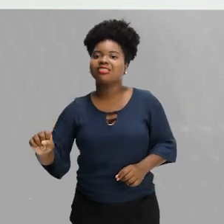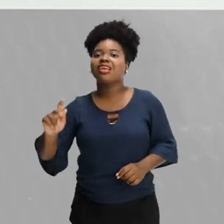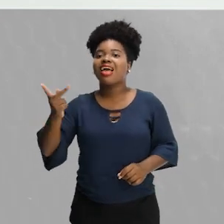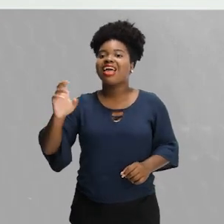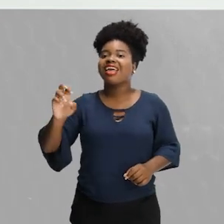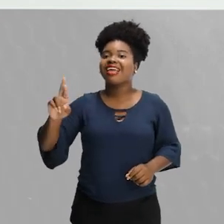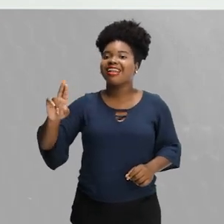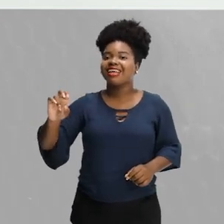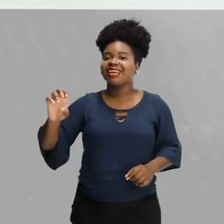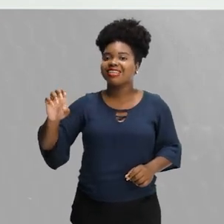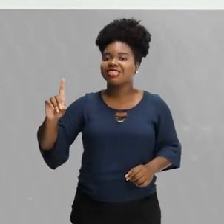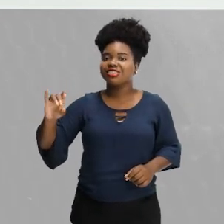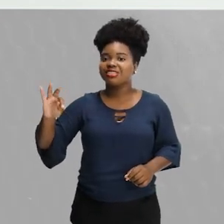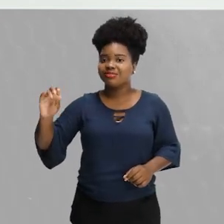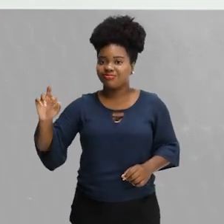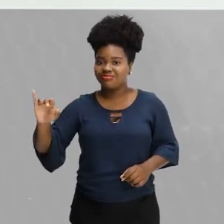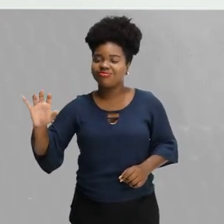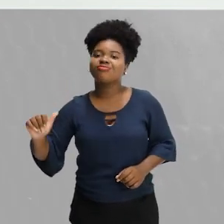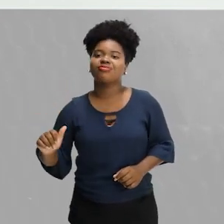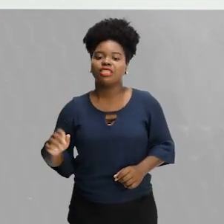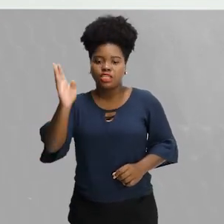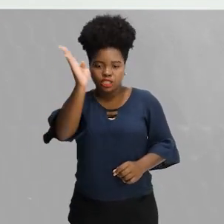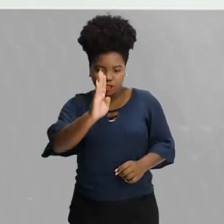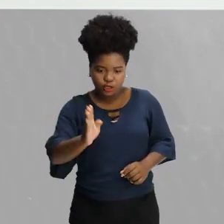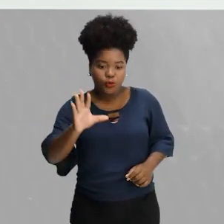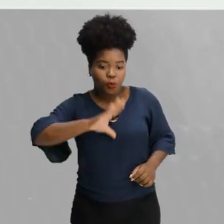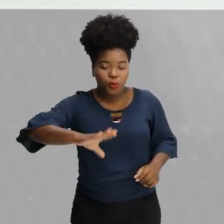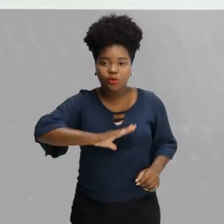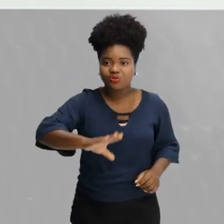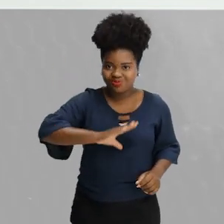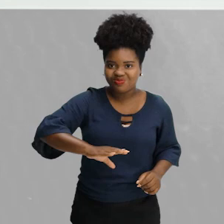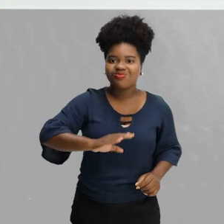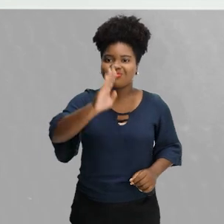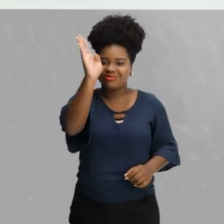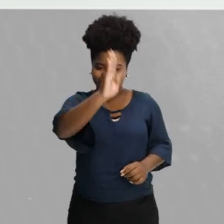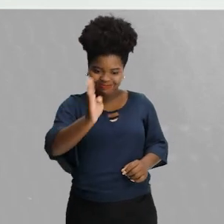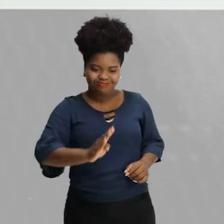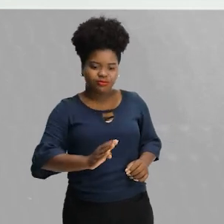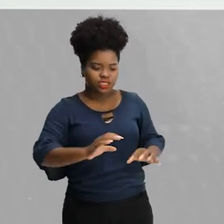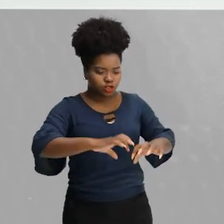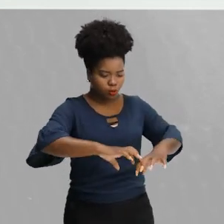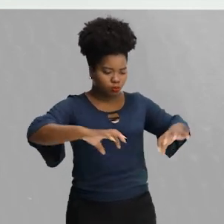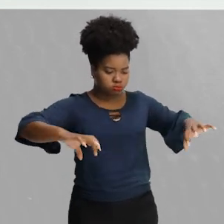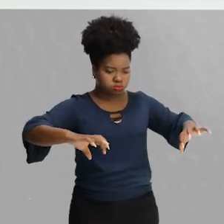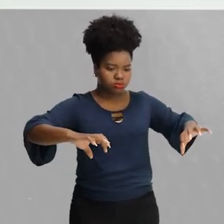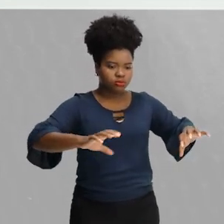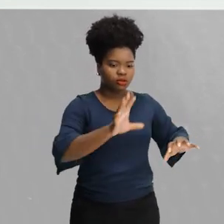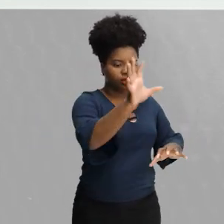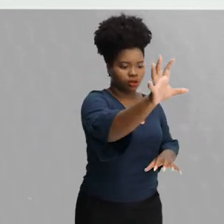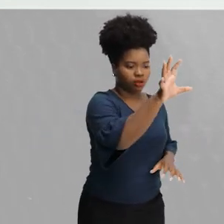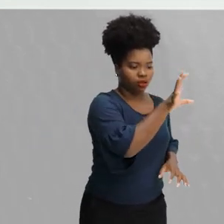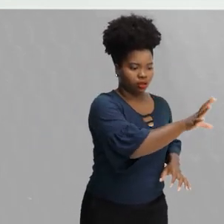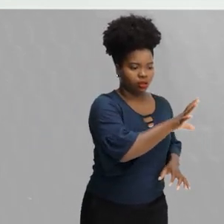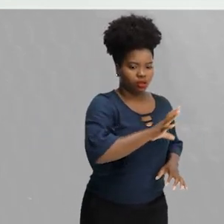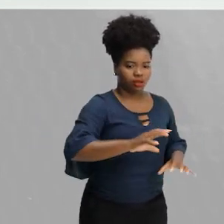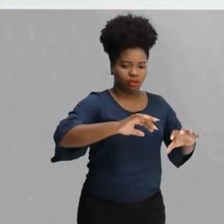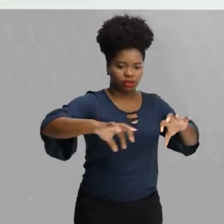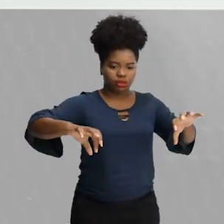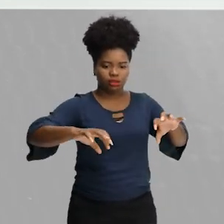Brasil em províncias, todas elas com litoral. Olha só, as chamadas